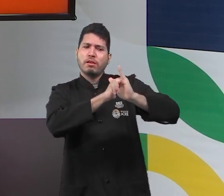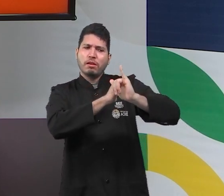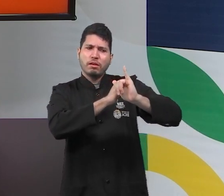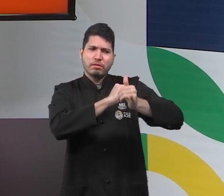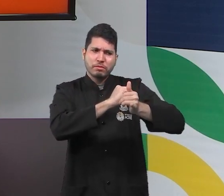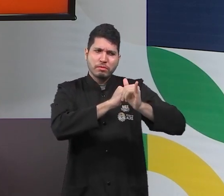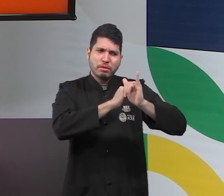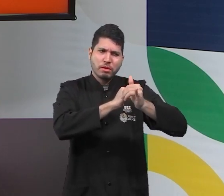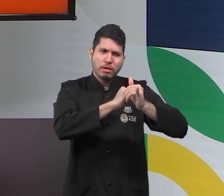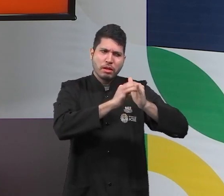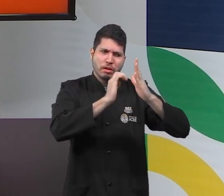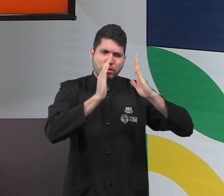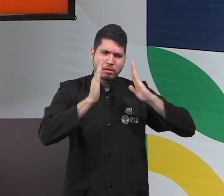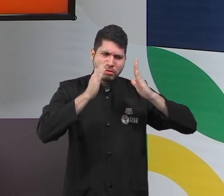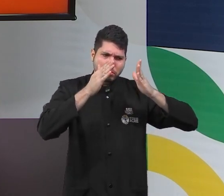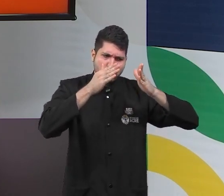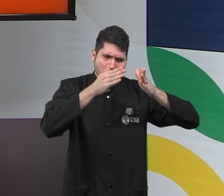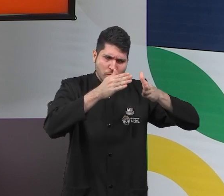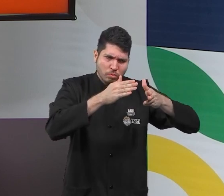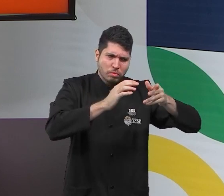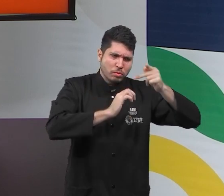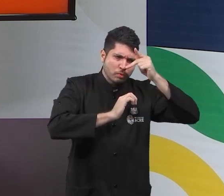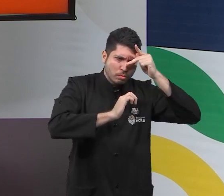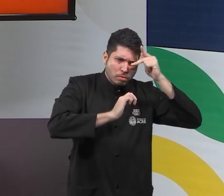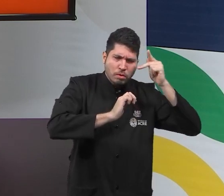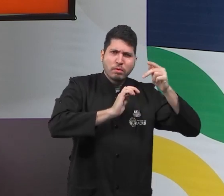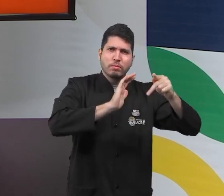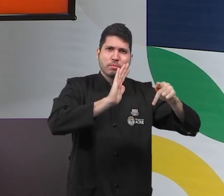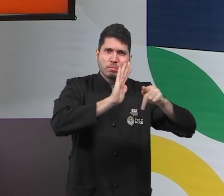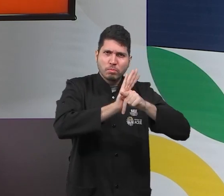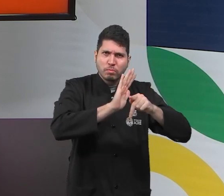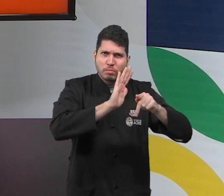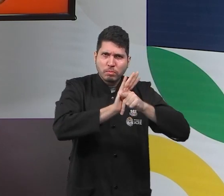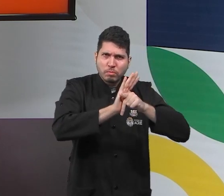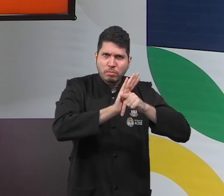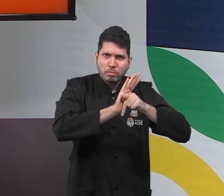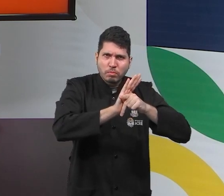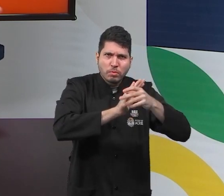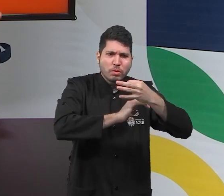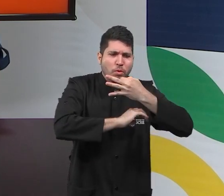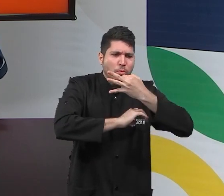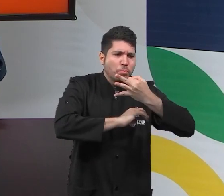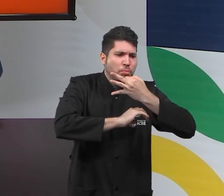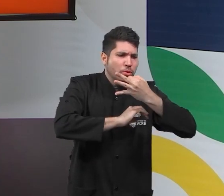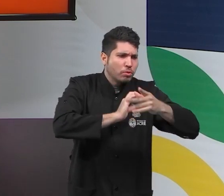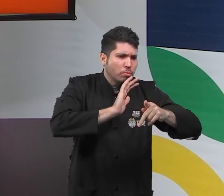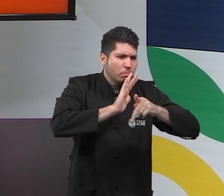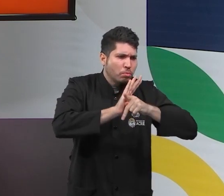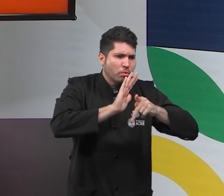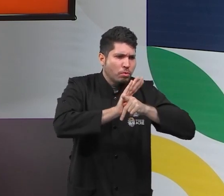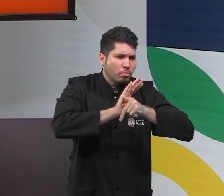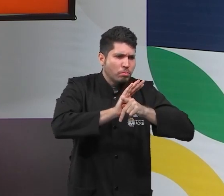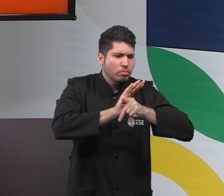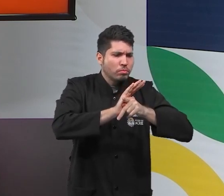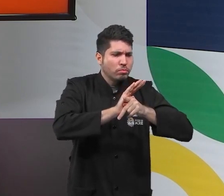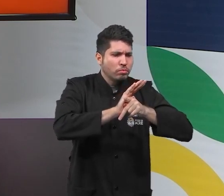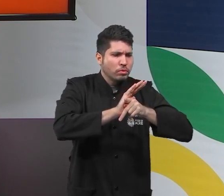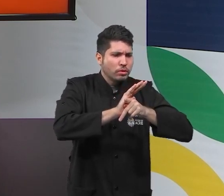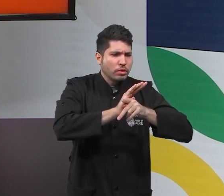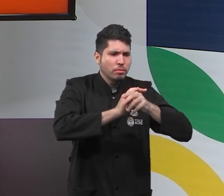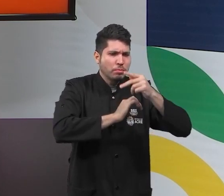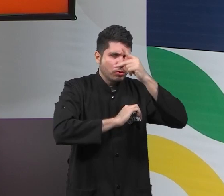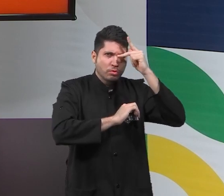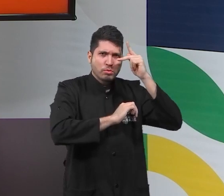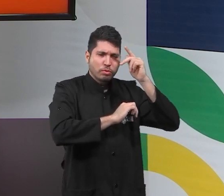um enfoque pessoal. O que isso quer dizer? Traz a opinião de quem está escrevendo, de quem está